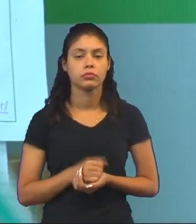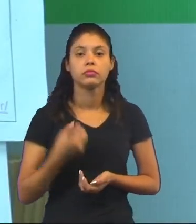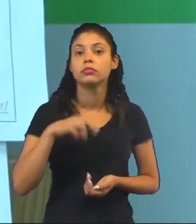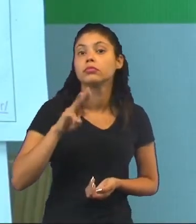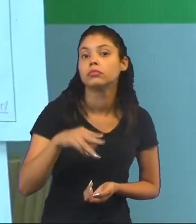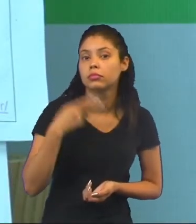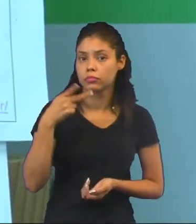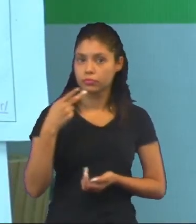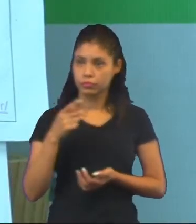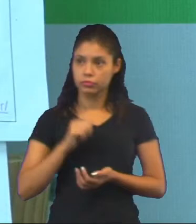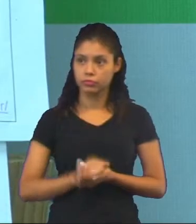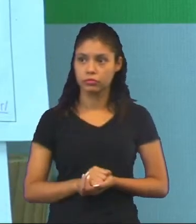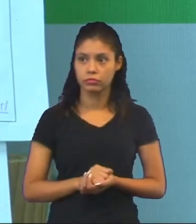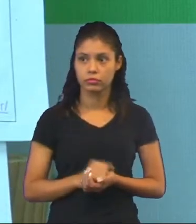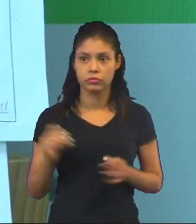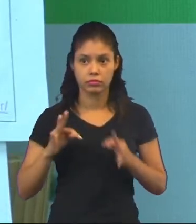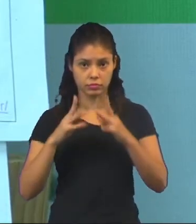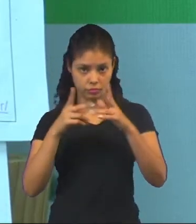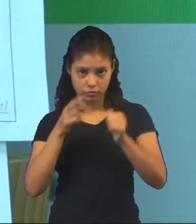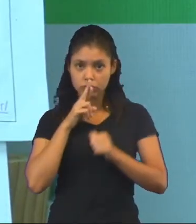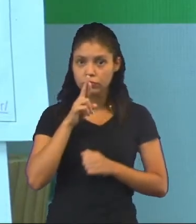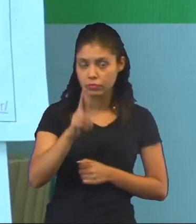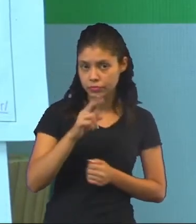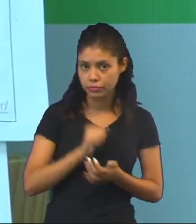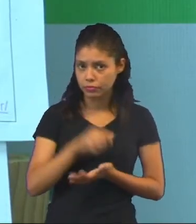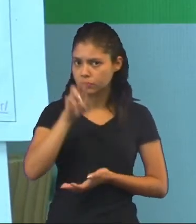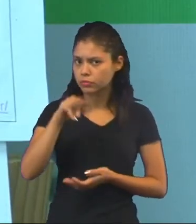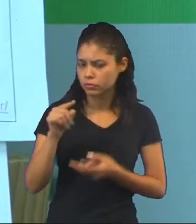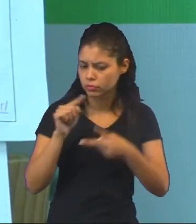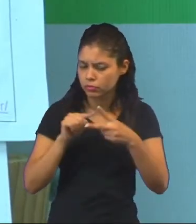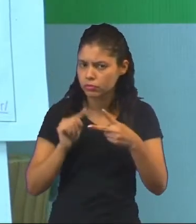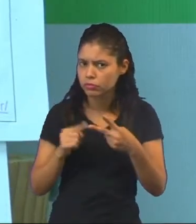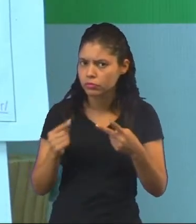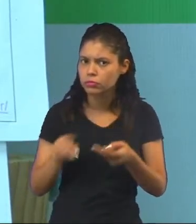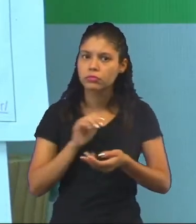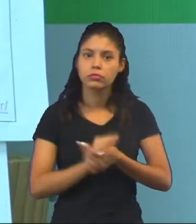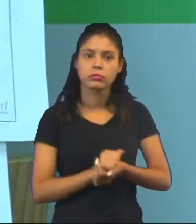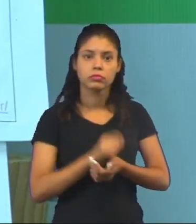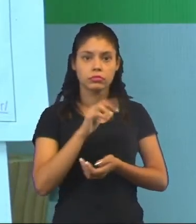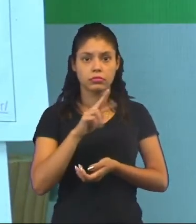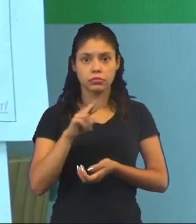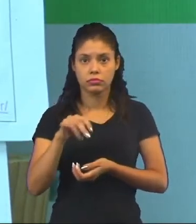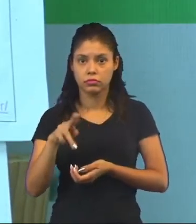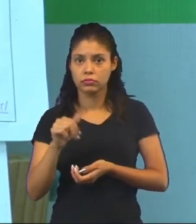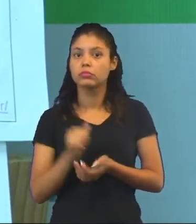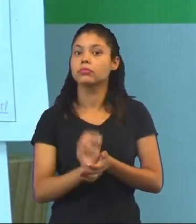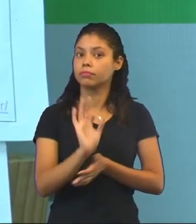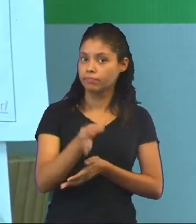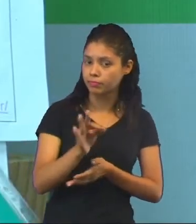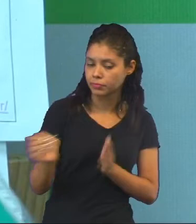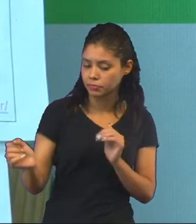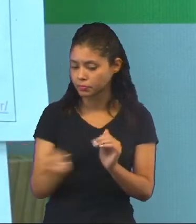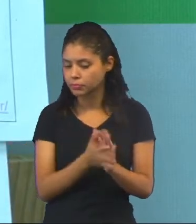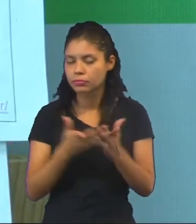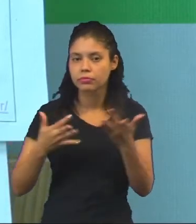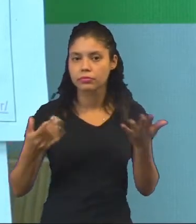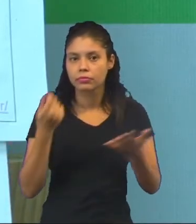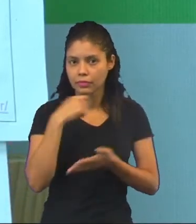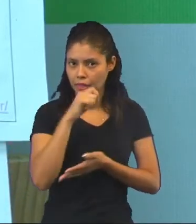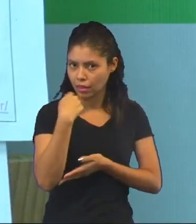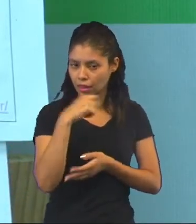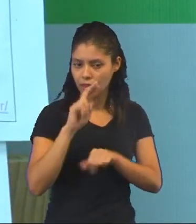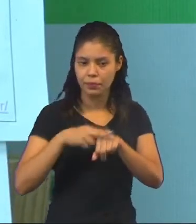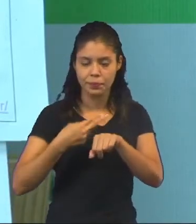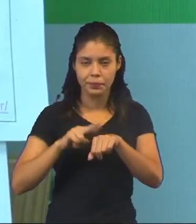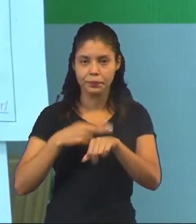Quem disse? Isso aqui, ó, todos responderam. Quem são esses todos? A garotada. Com certeza será aquele maravilhoso sorvete de